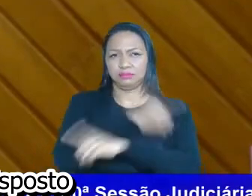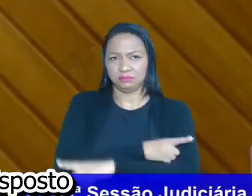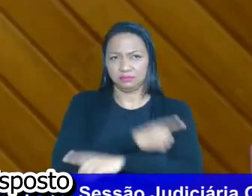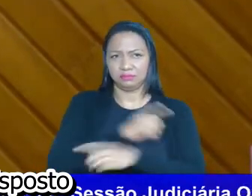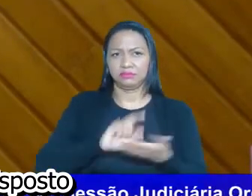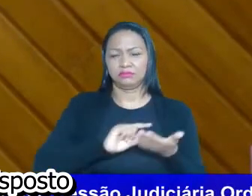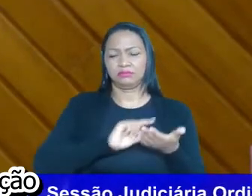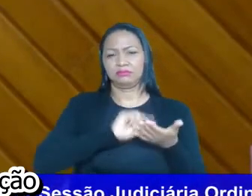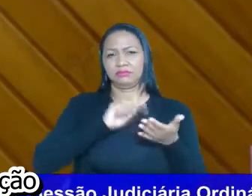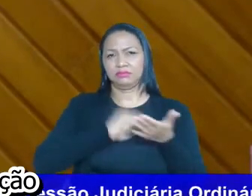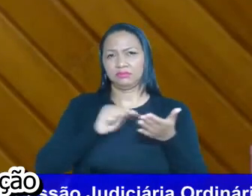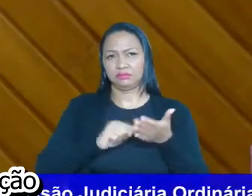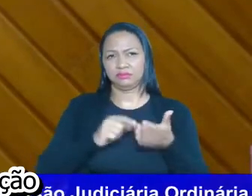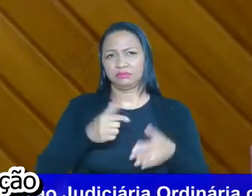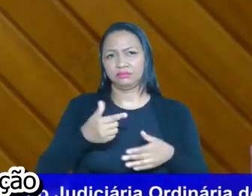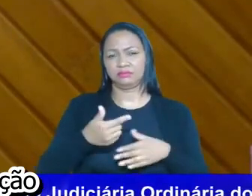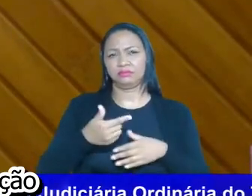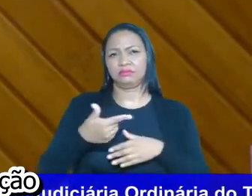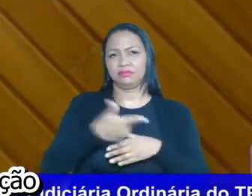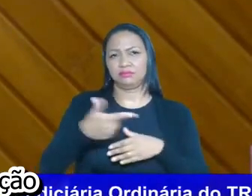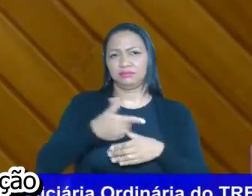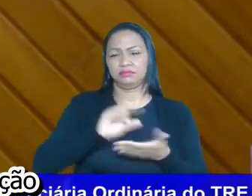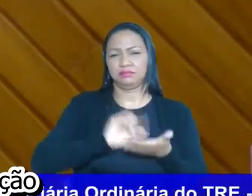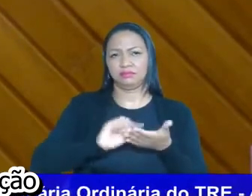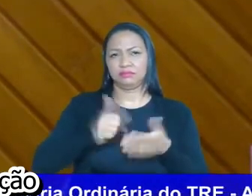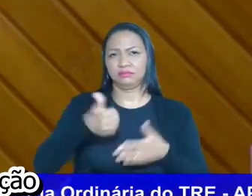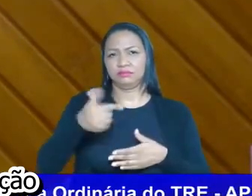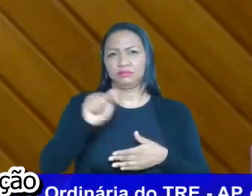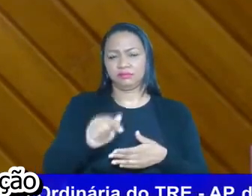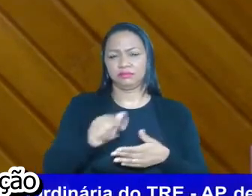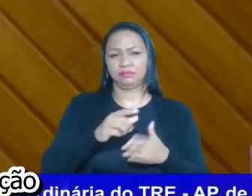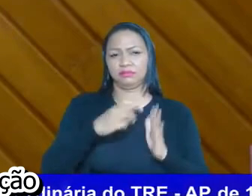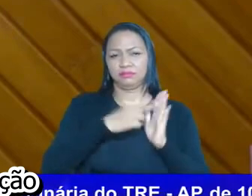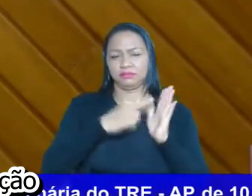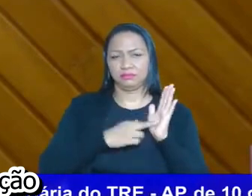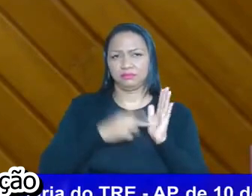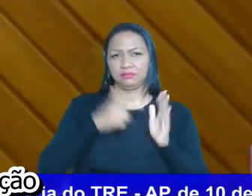no parágrafo 2º do artigo 17 da Resolução